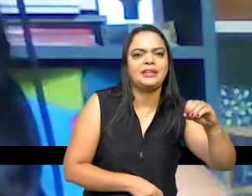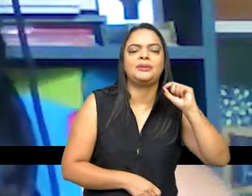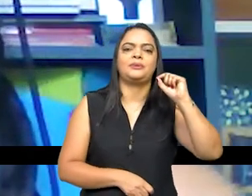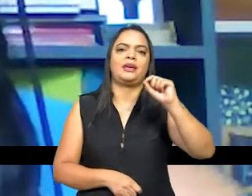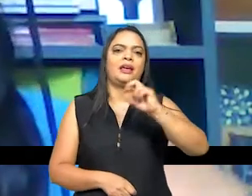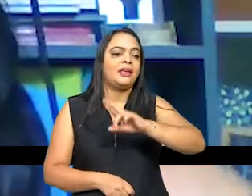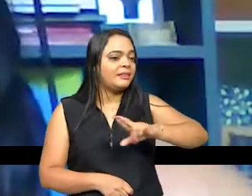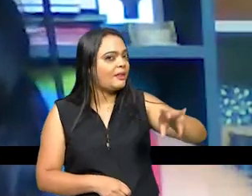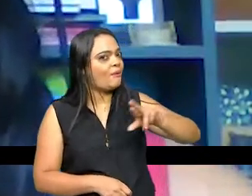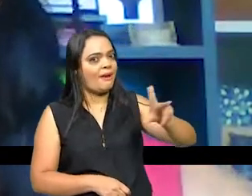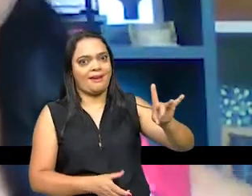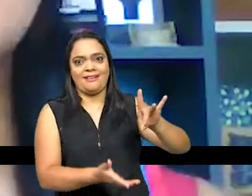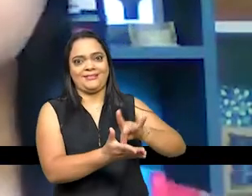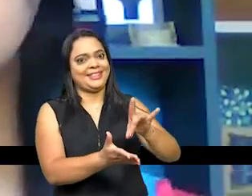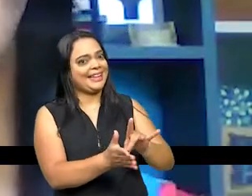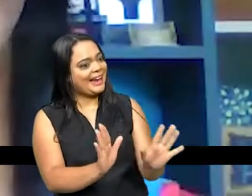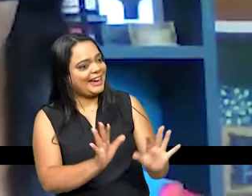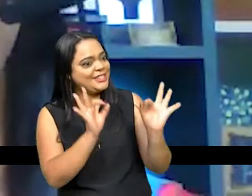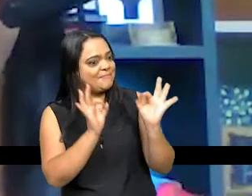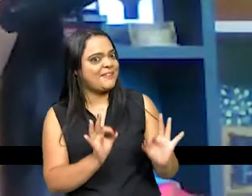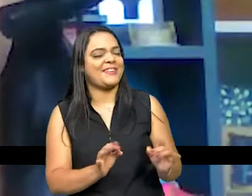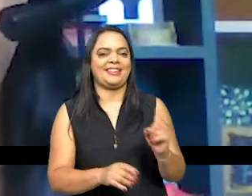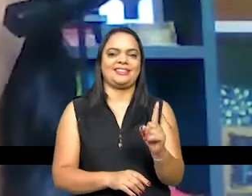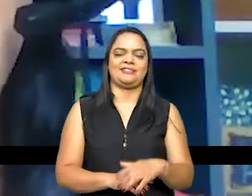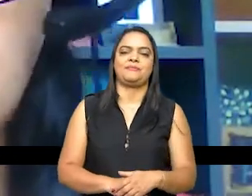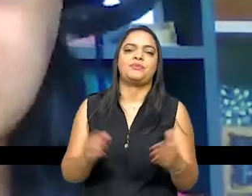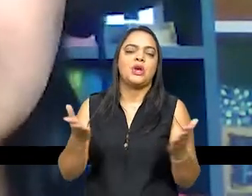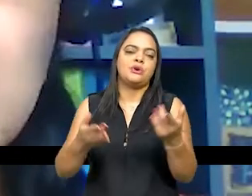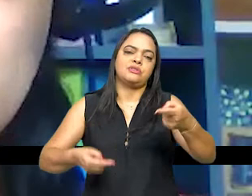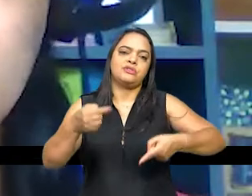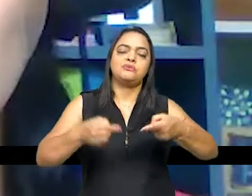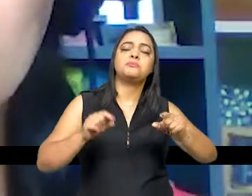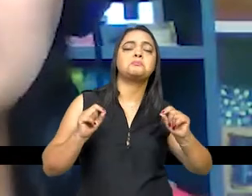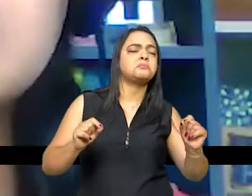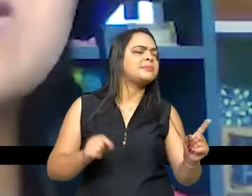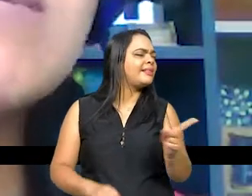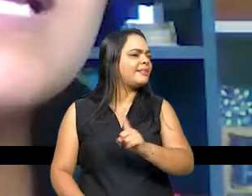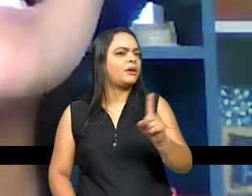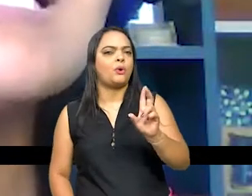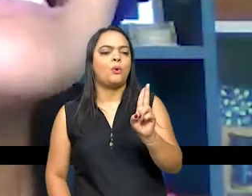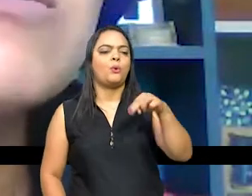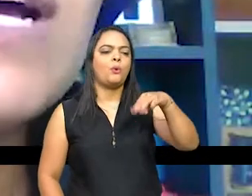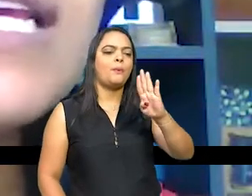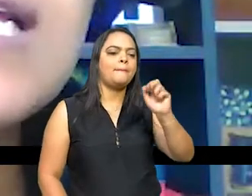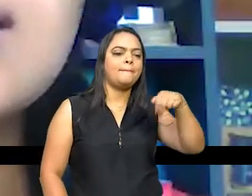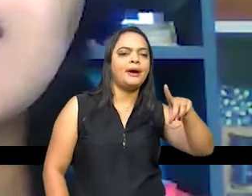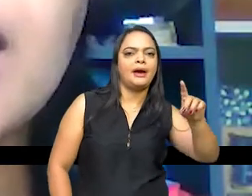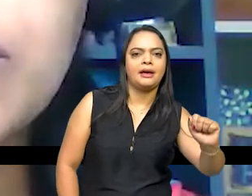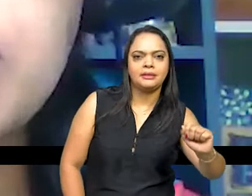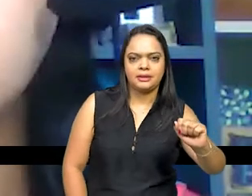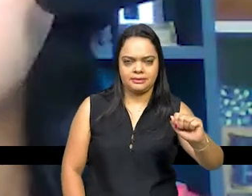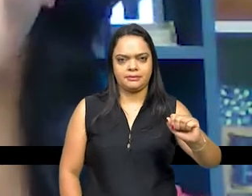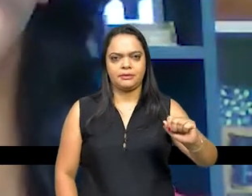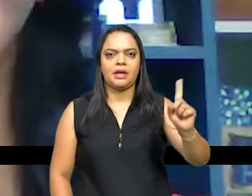exatamente assim. Né? E a discussão hoje que se traz é que não, que a Umbanda não teria nascido ali